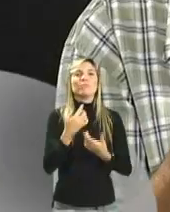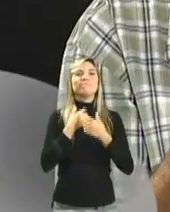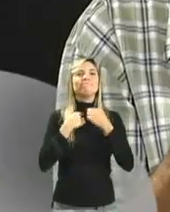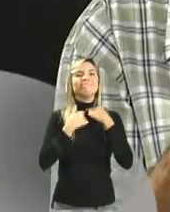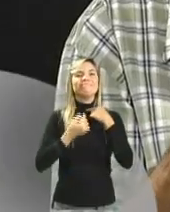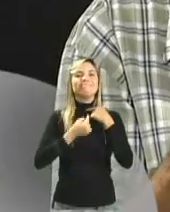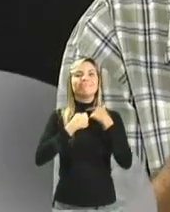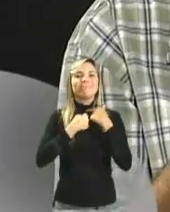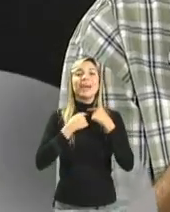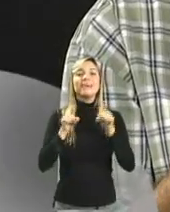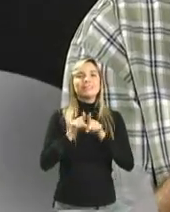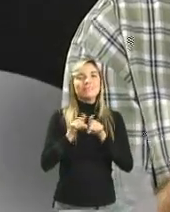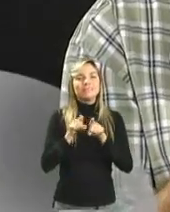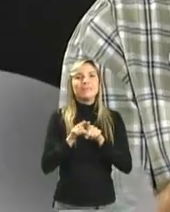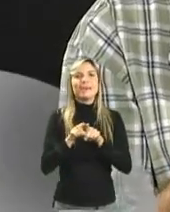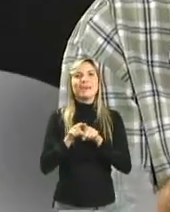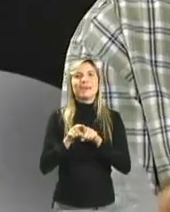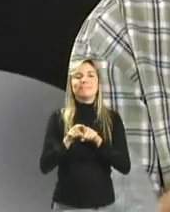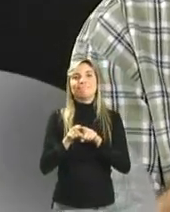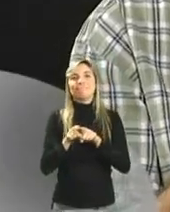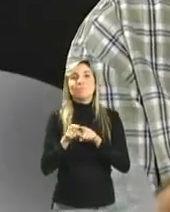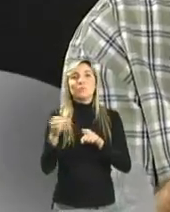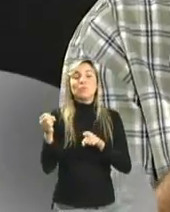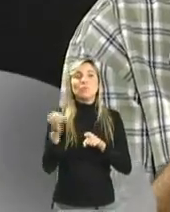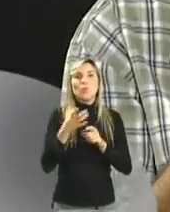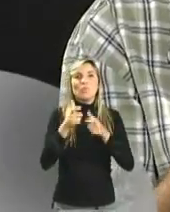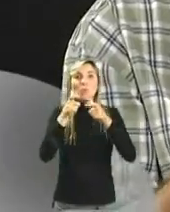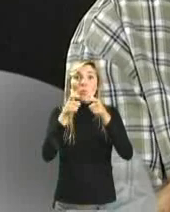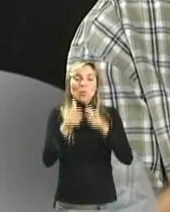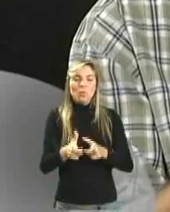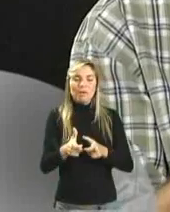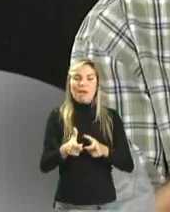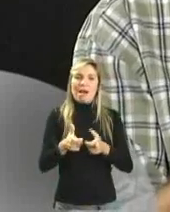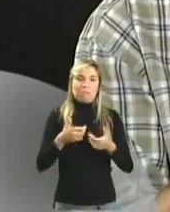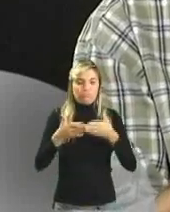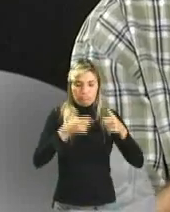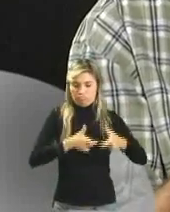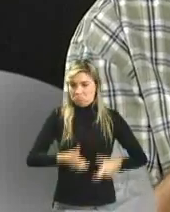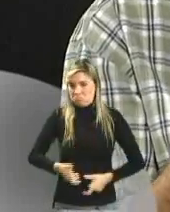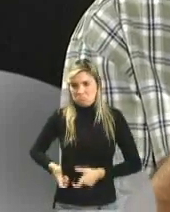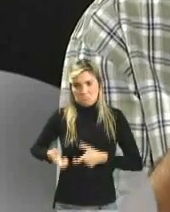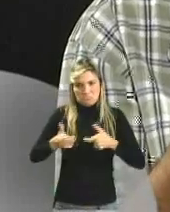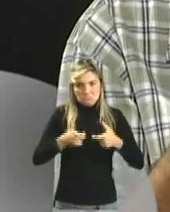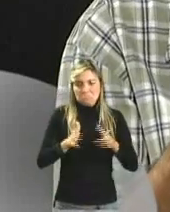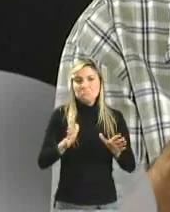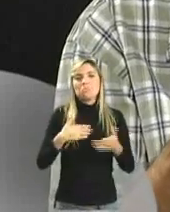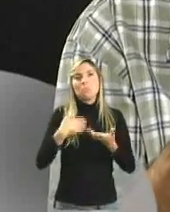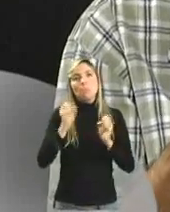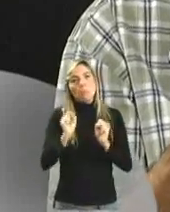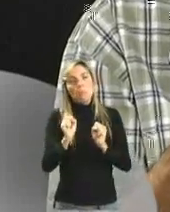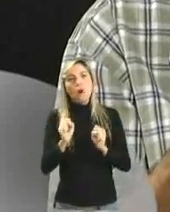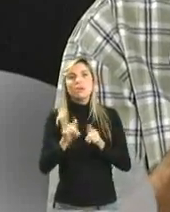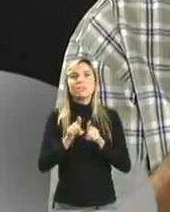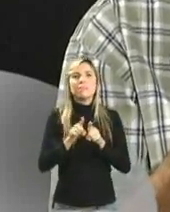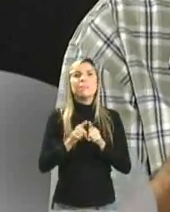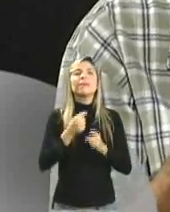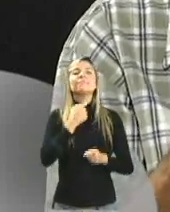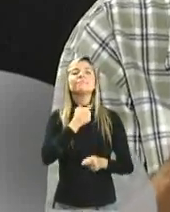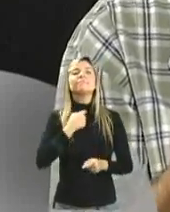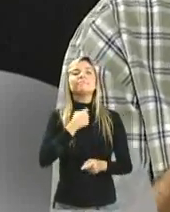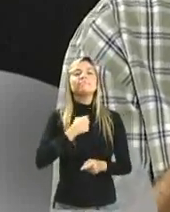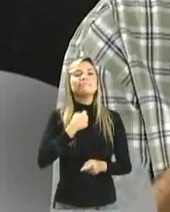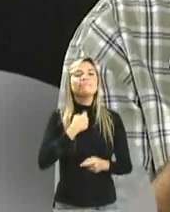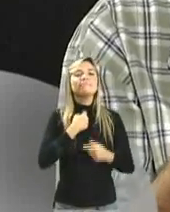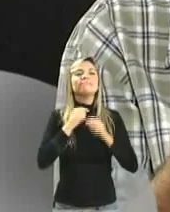que seria a construção de um novo orifício em determinados segmentos do corpo, podendo ser desde, né, a região